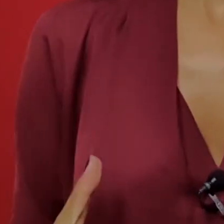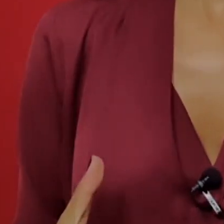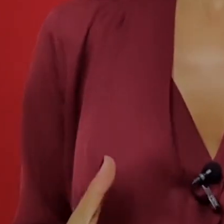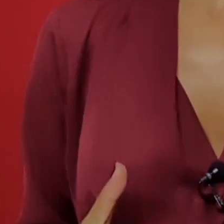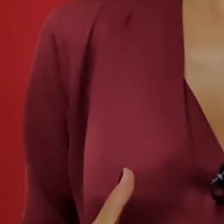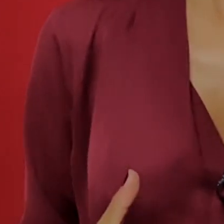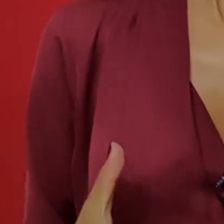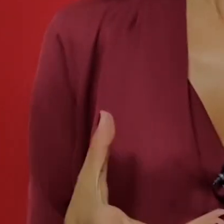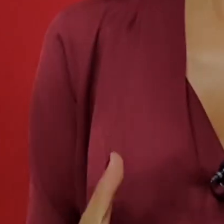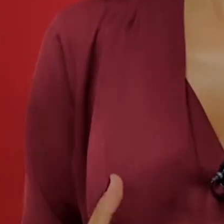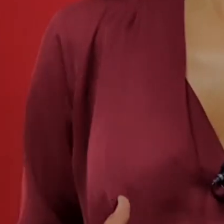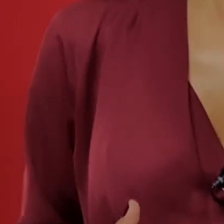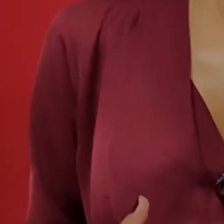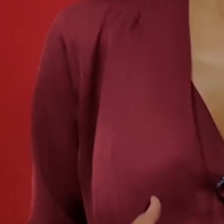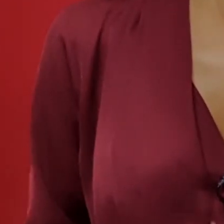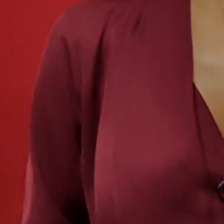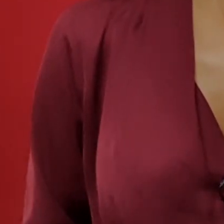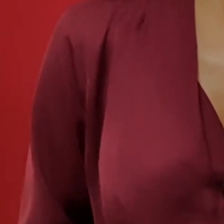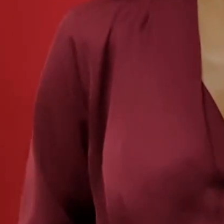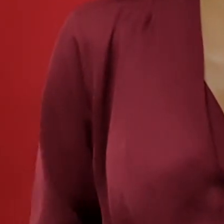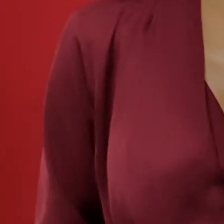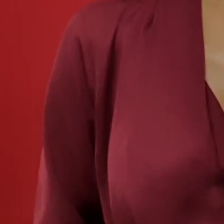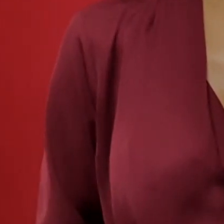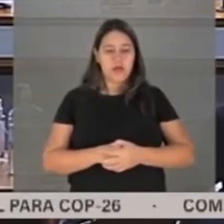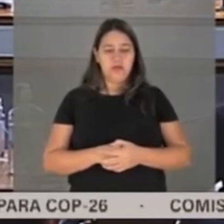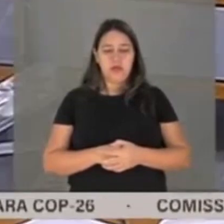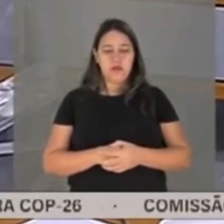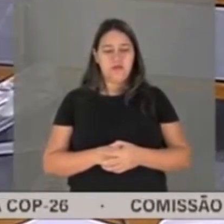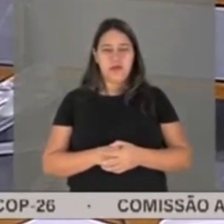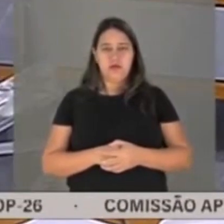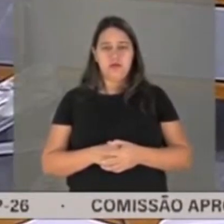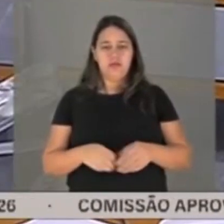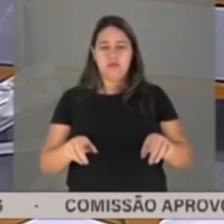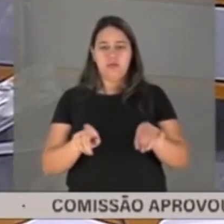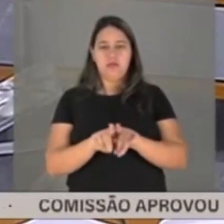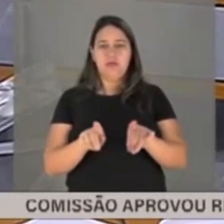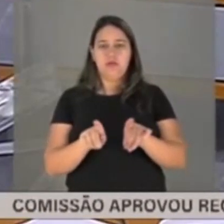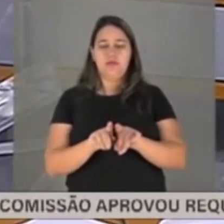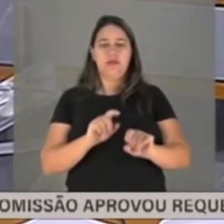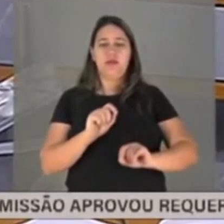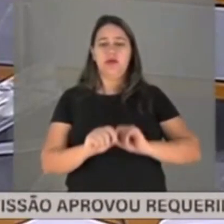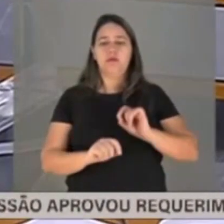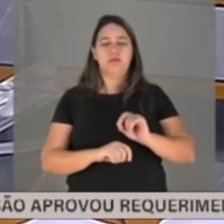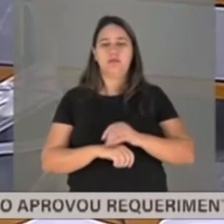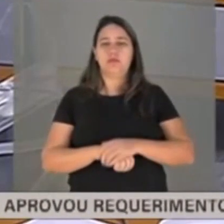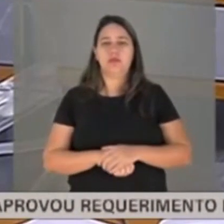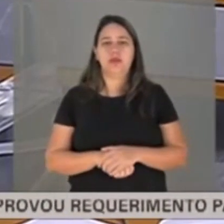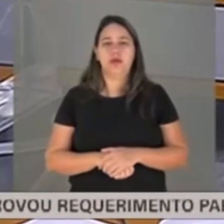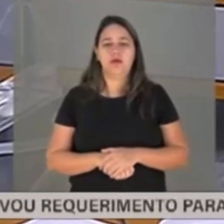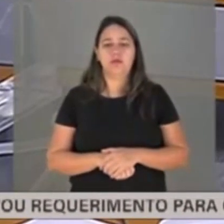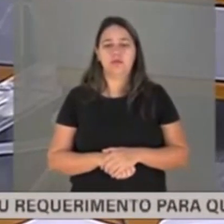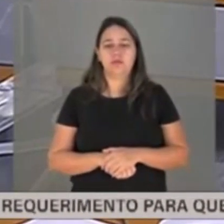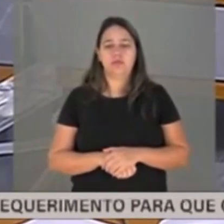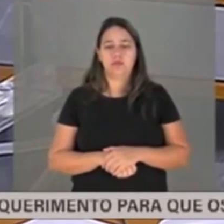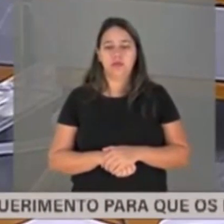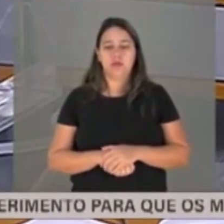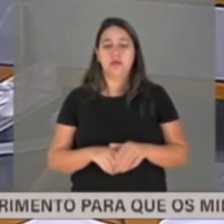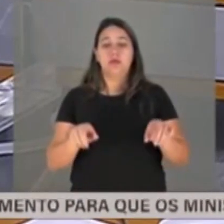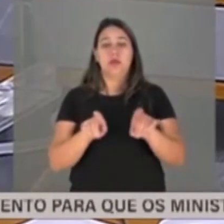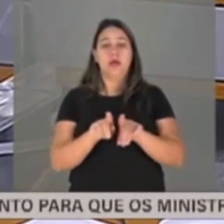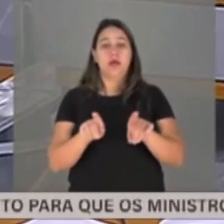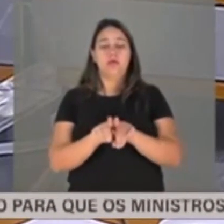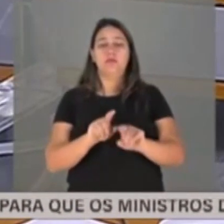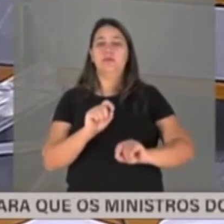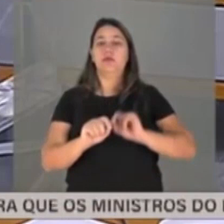de relações que integraram o Ministério da Saúde. Nunca é demais lembrar, na gestão do ministro Ricardo Barros, começa